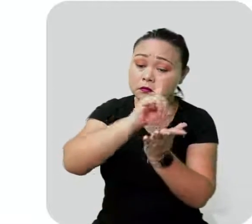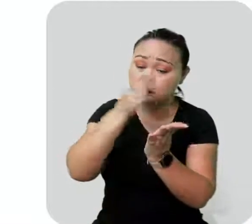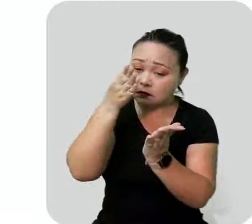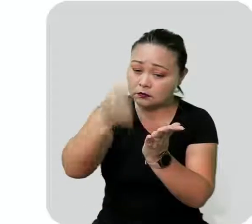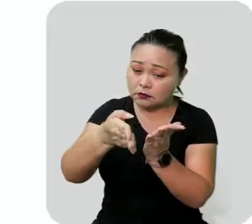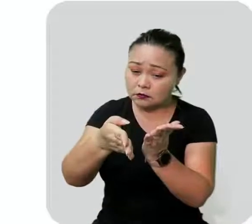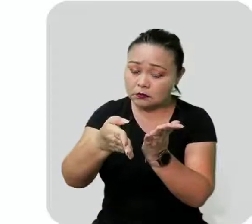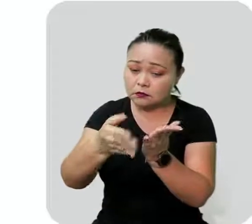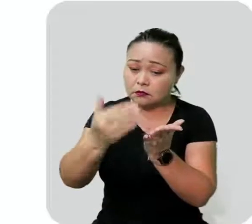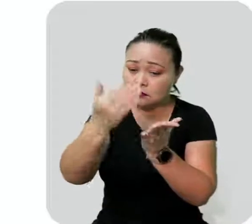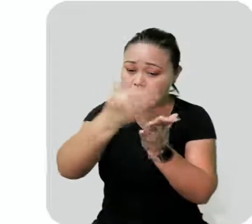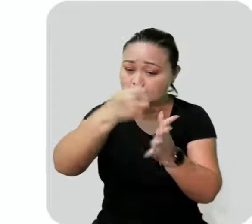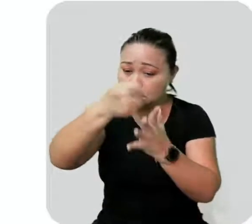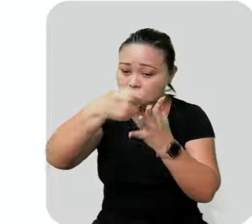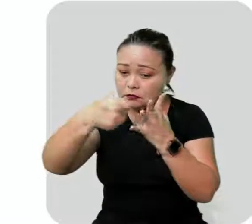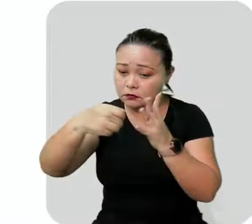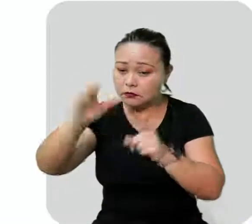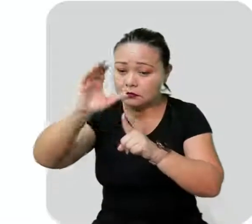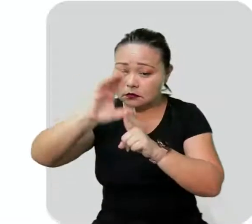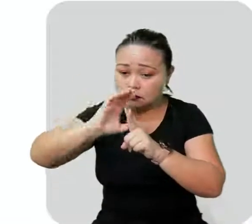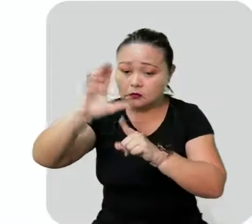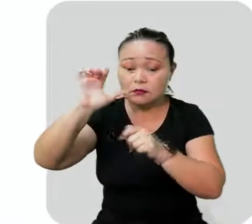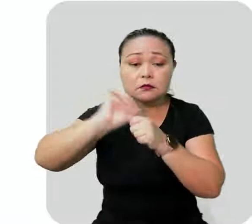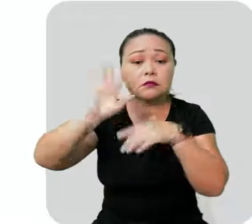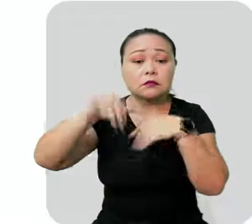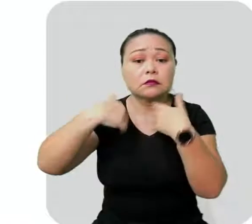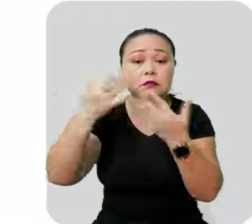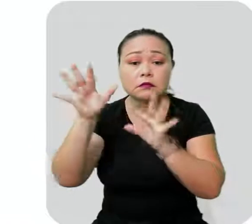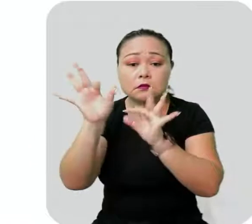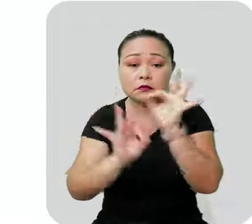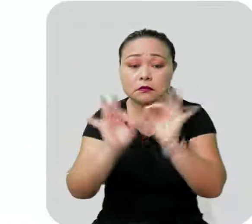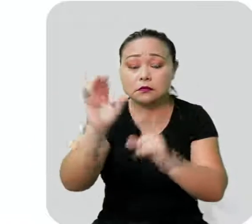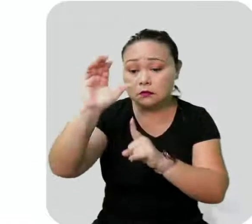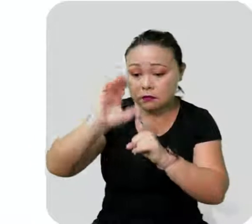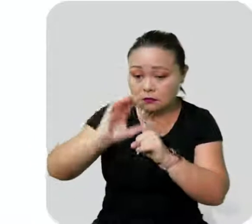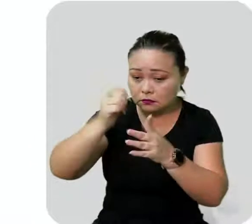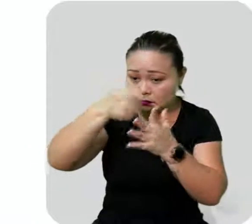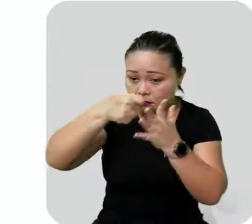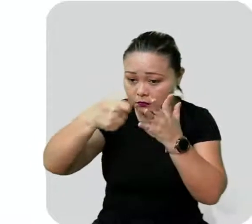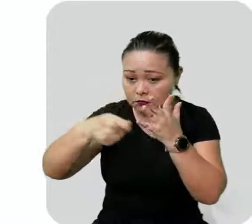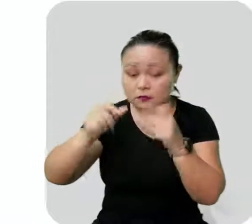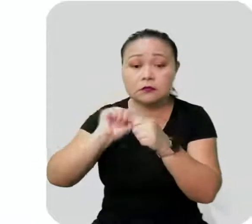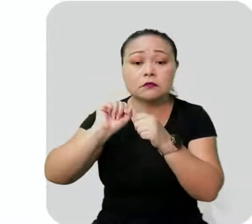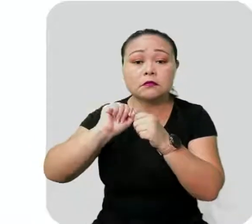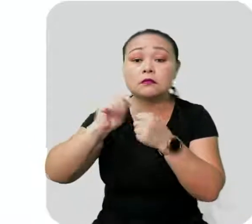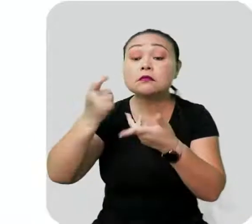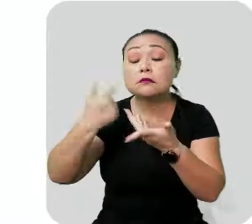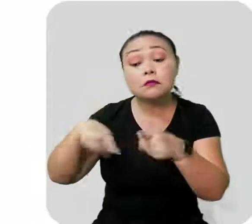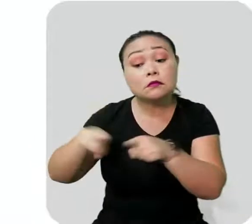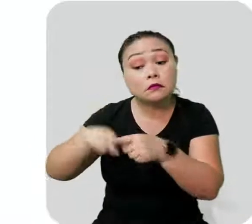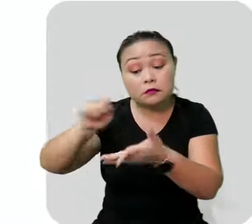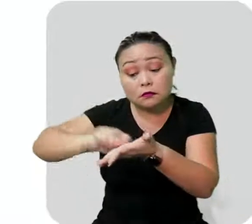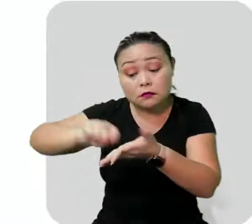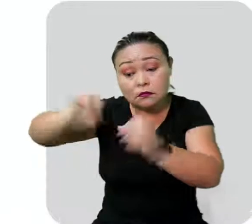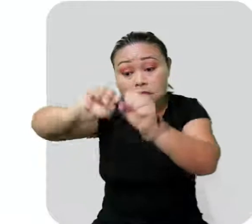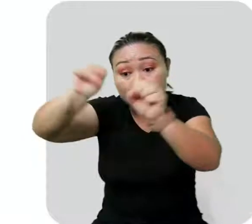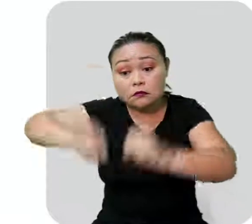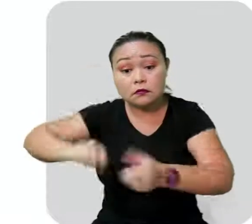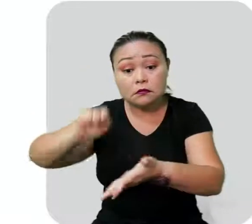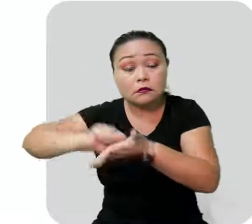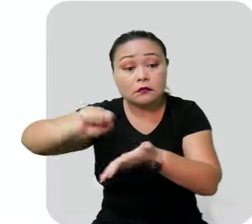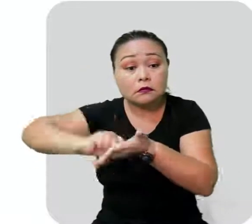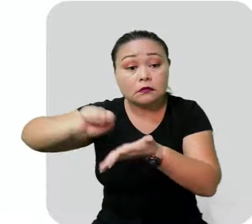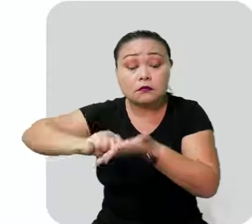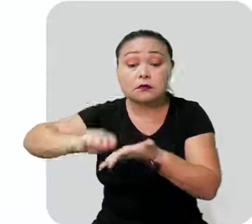preciso também o sistema o calendário um sistema de escrita e desenvolver a